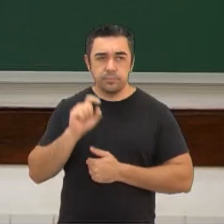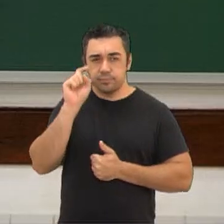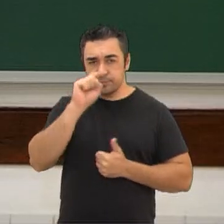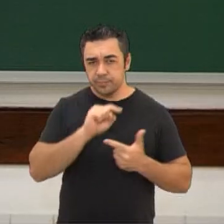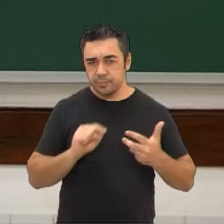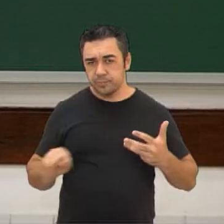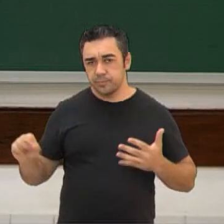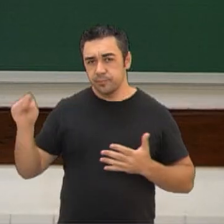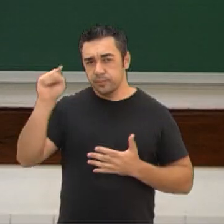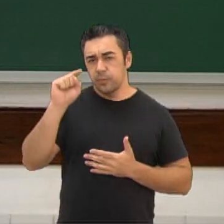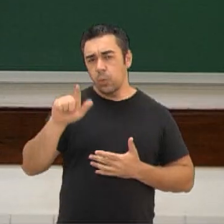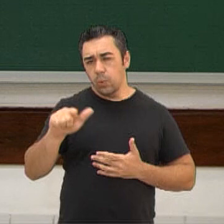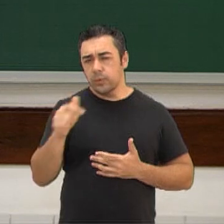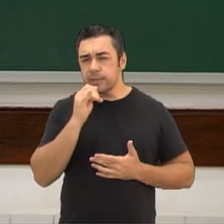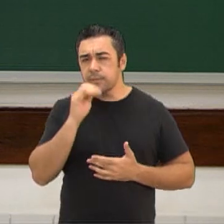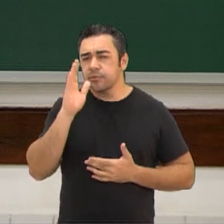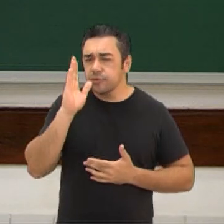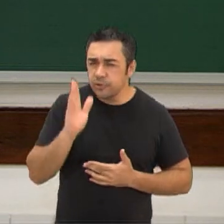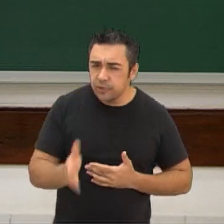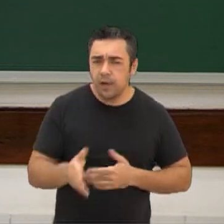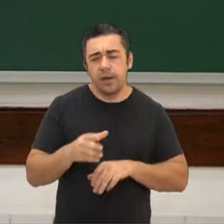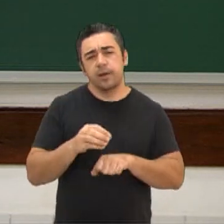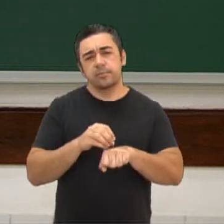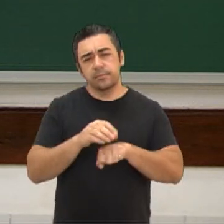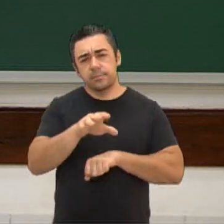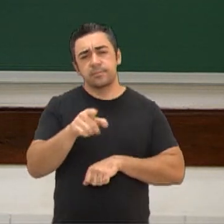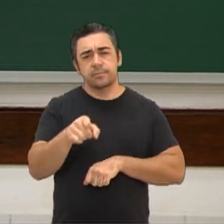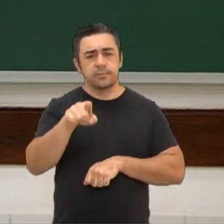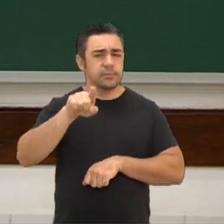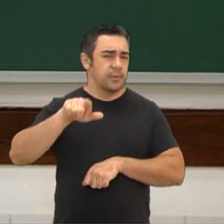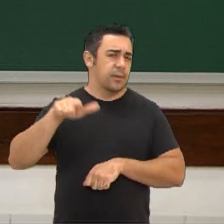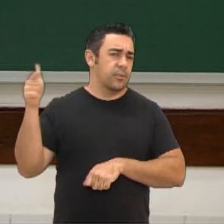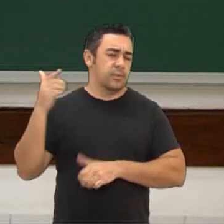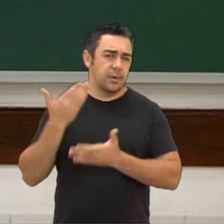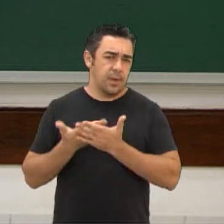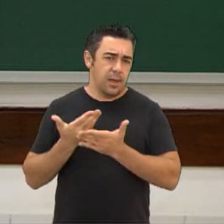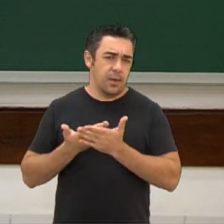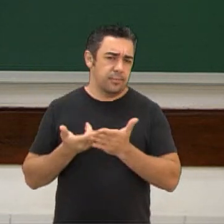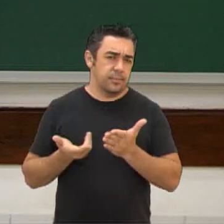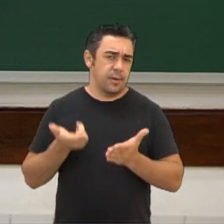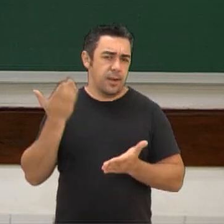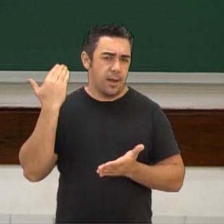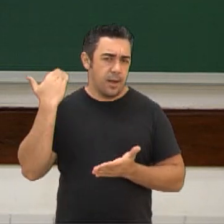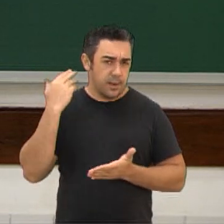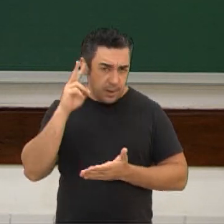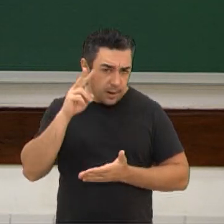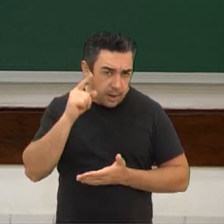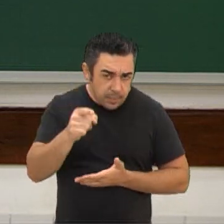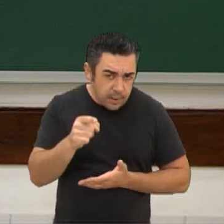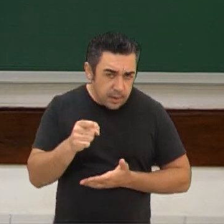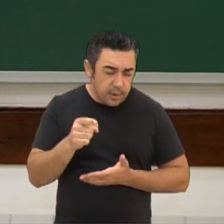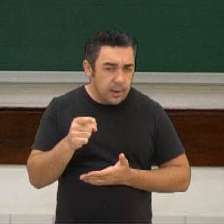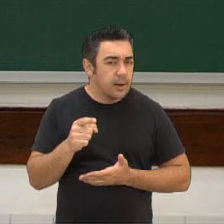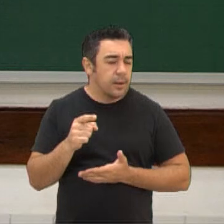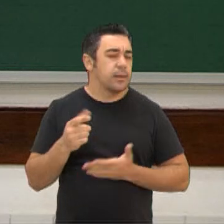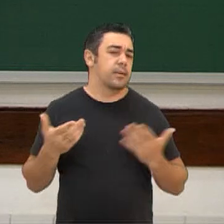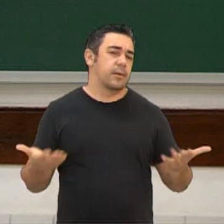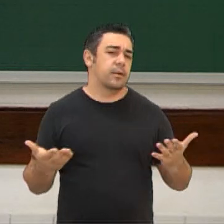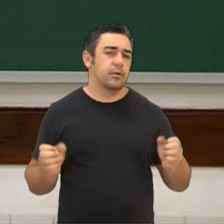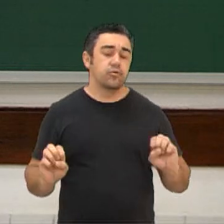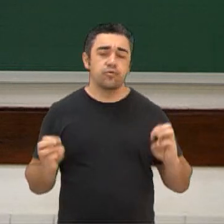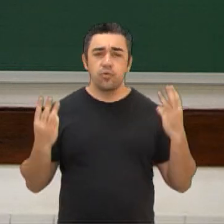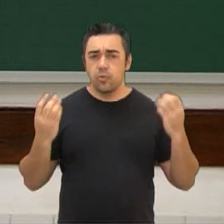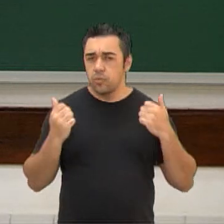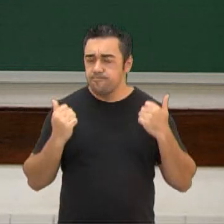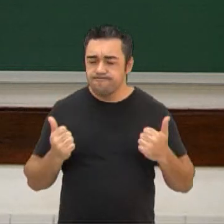alguns outros exemplos que eu já passei para vocês nas aulas anteriores. Lembram disso? Sensacional? Show